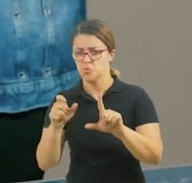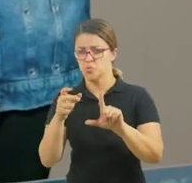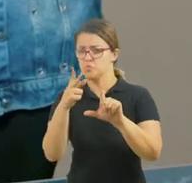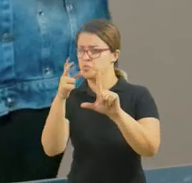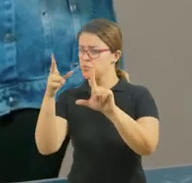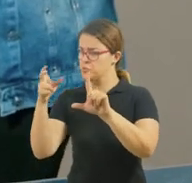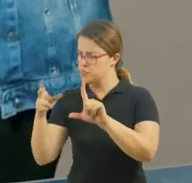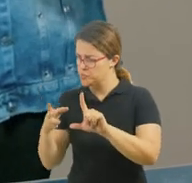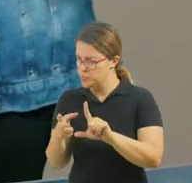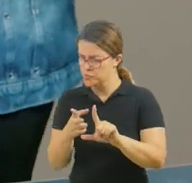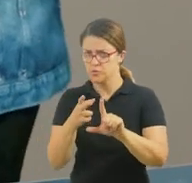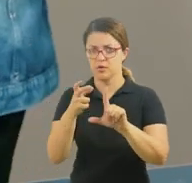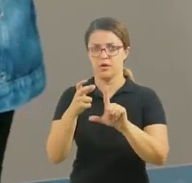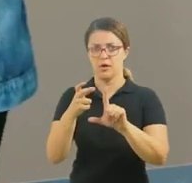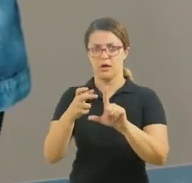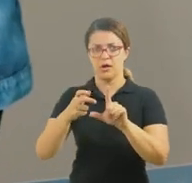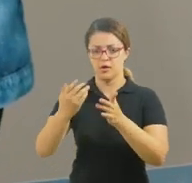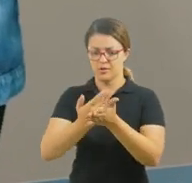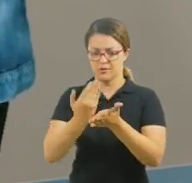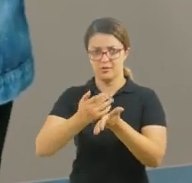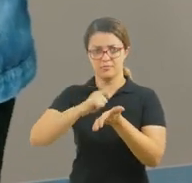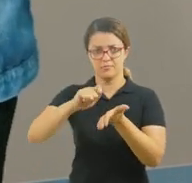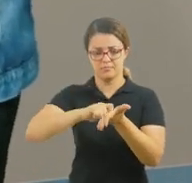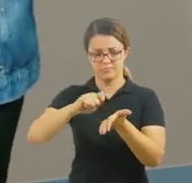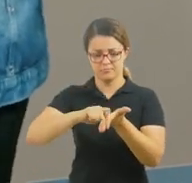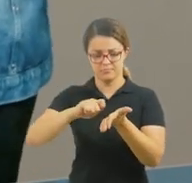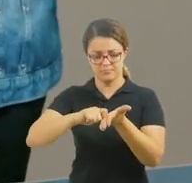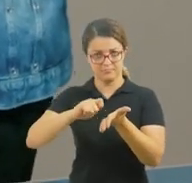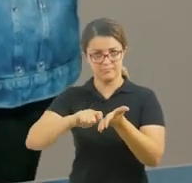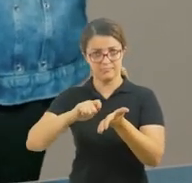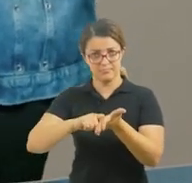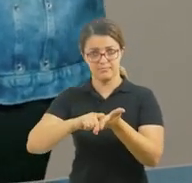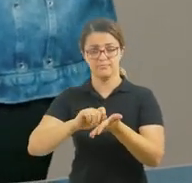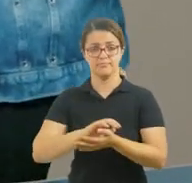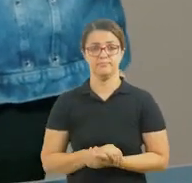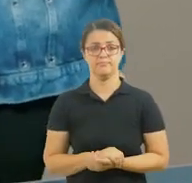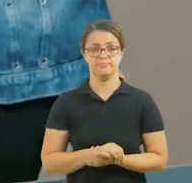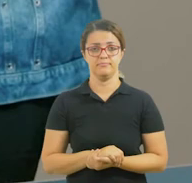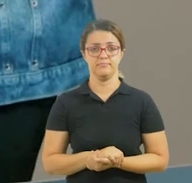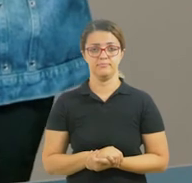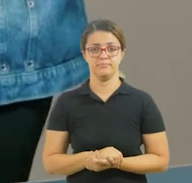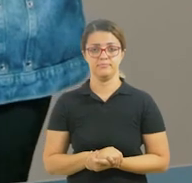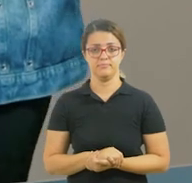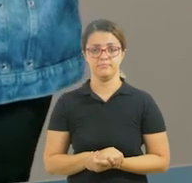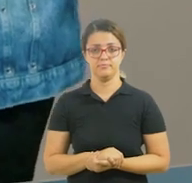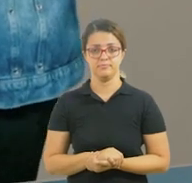que estão aqui e você vai anotar aquilo que você percebeu nessa imagem.